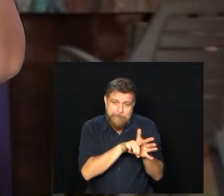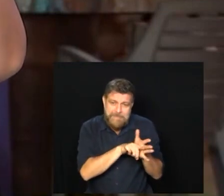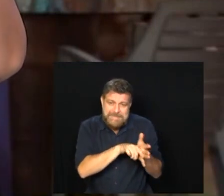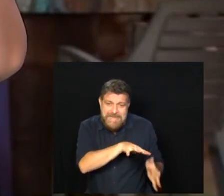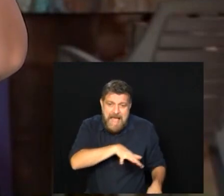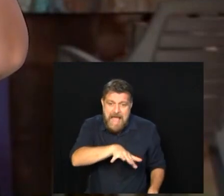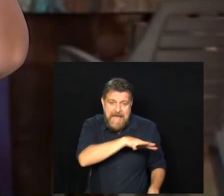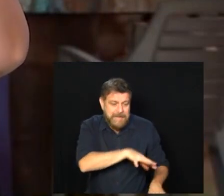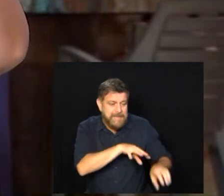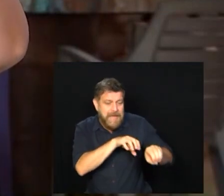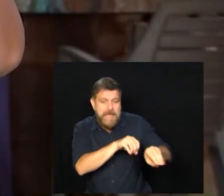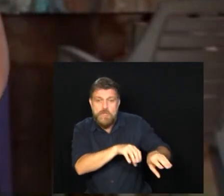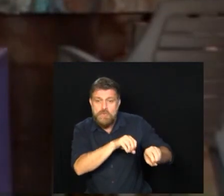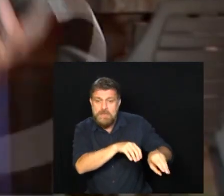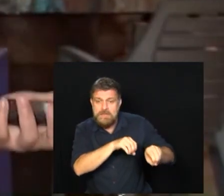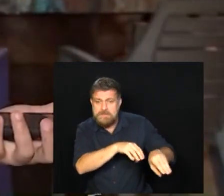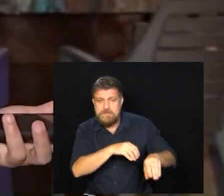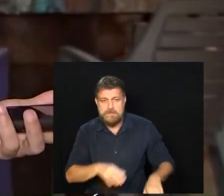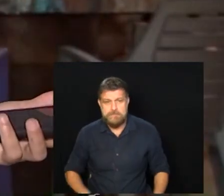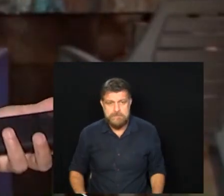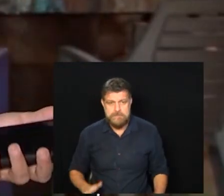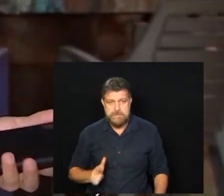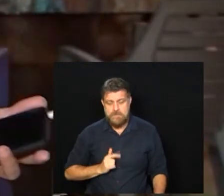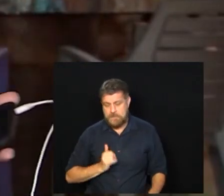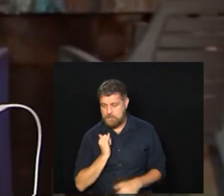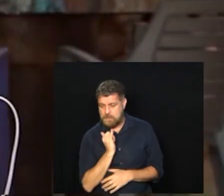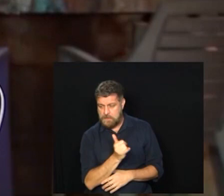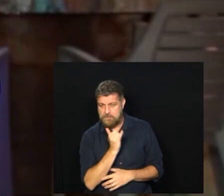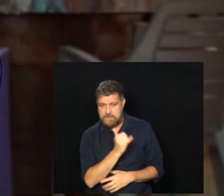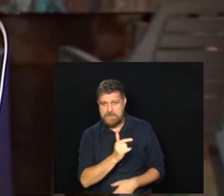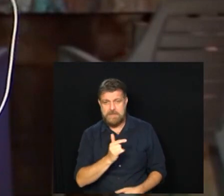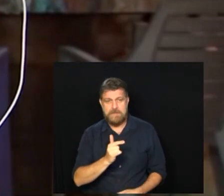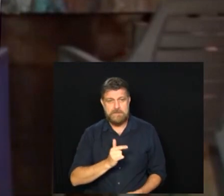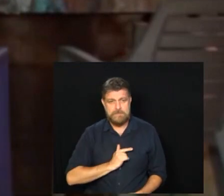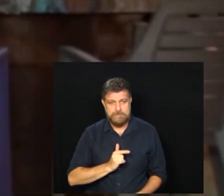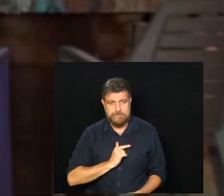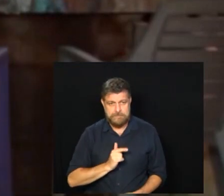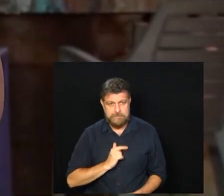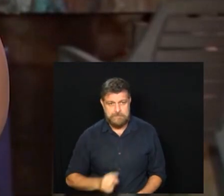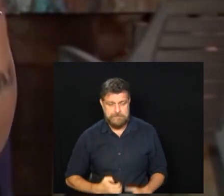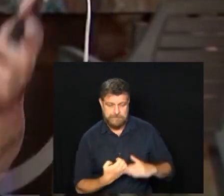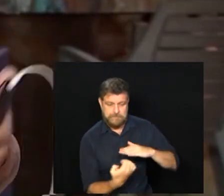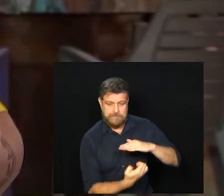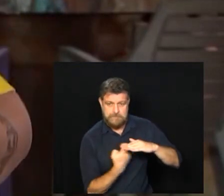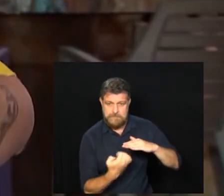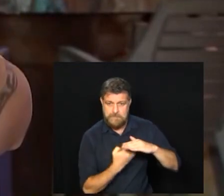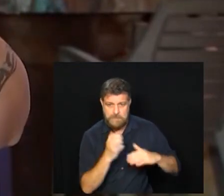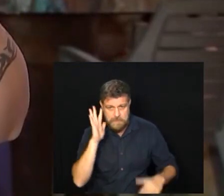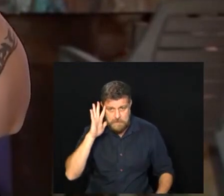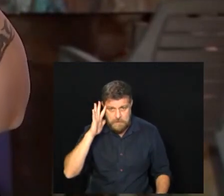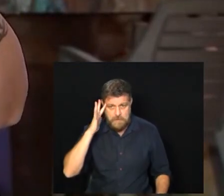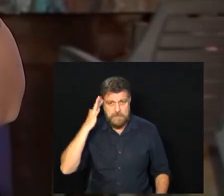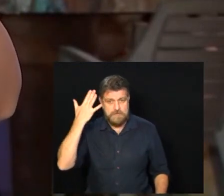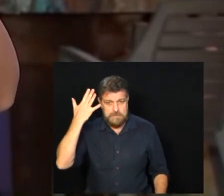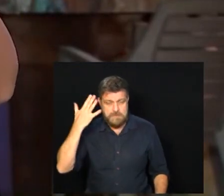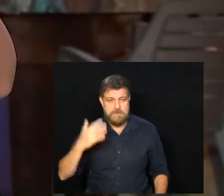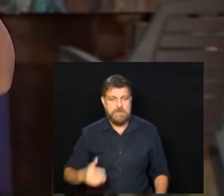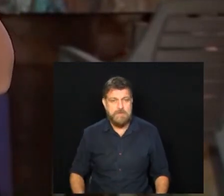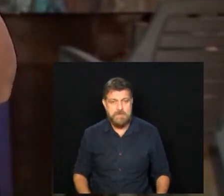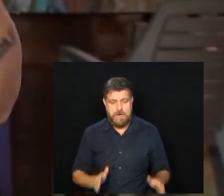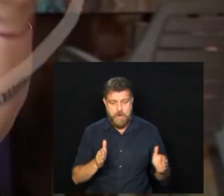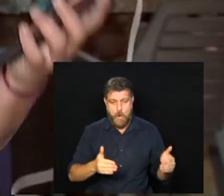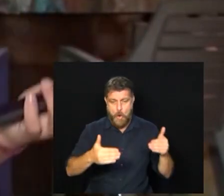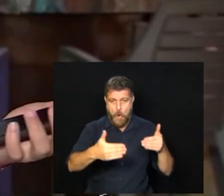educação. Como eu mencionei, né, a empresa de solução Home Containers. Então,